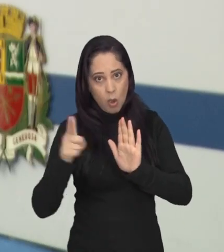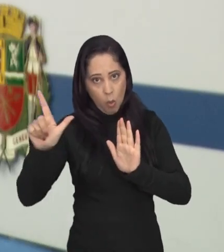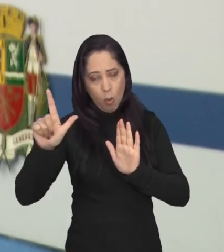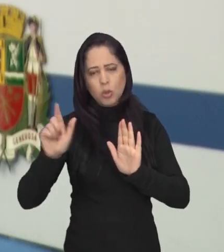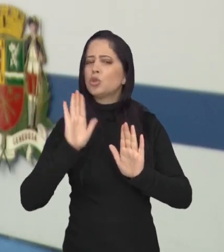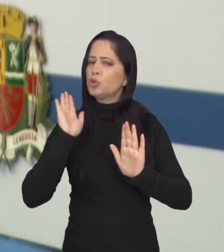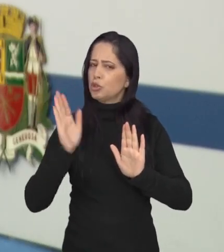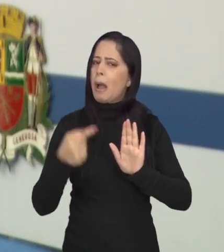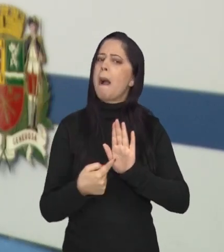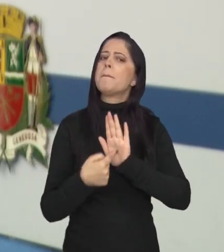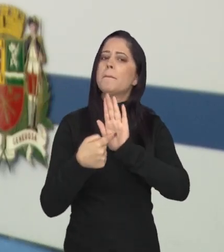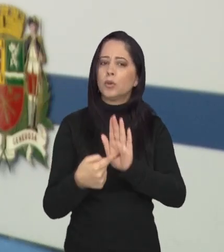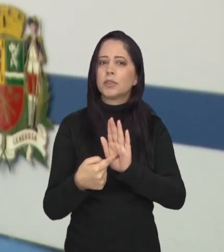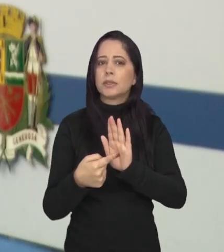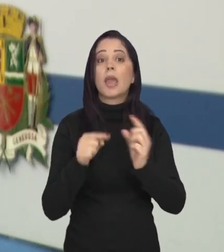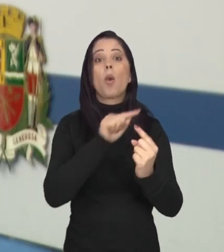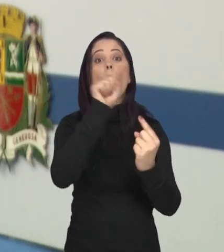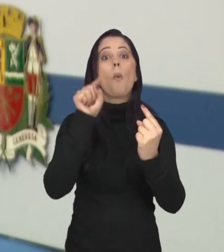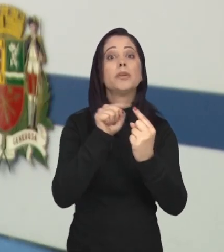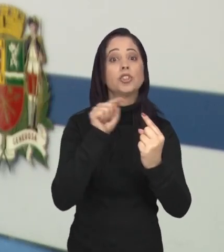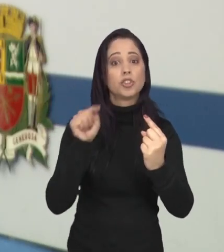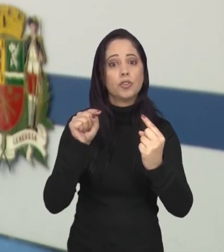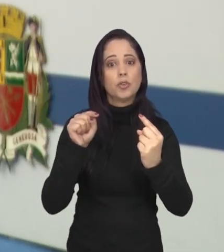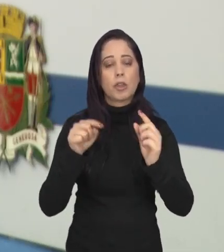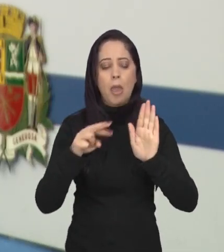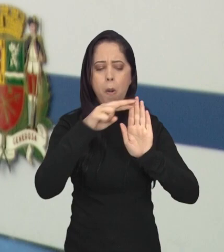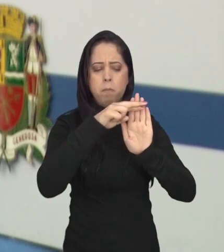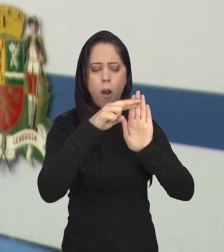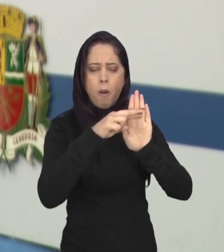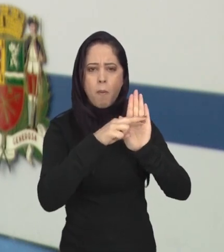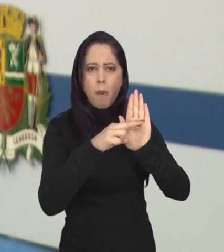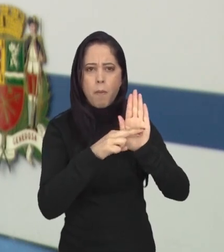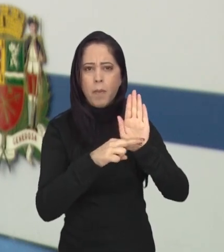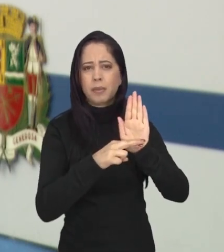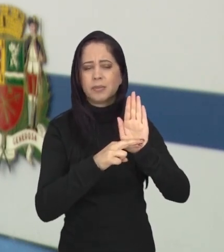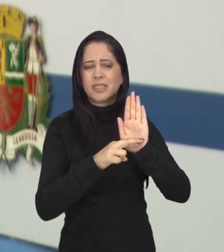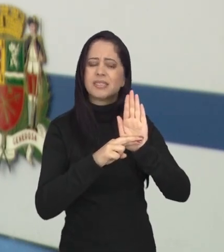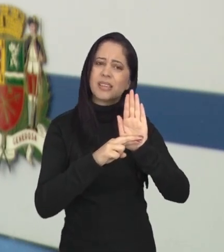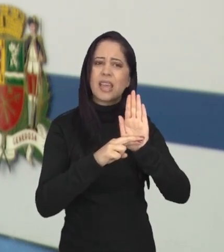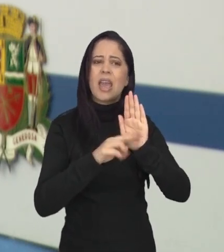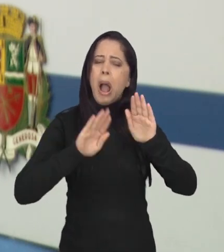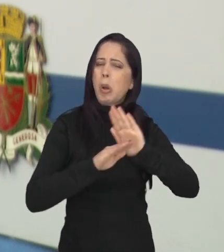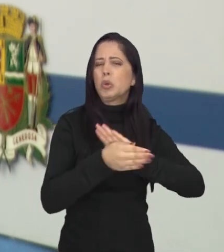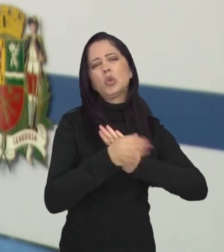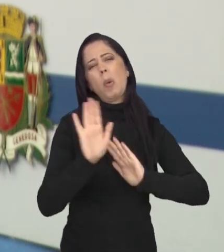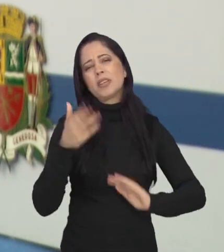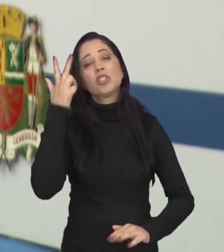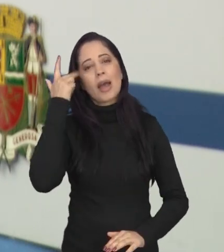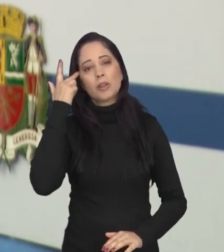né, desse auxílio para essa mulher para ir até DDM, assim como também prestar o boletim de ocorrência